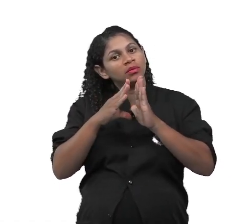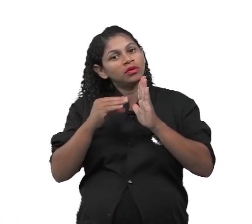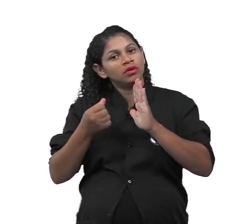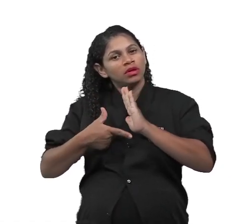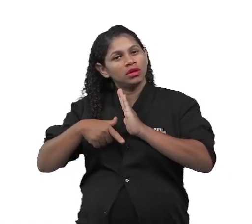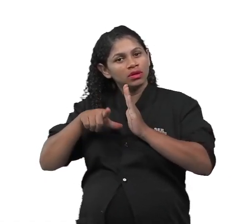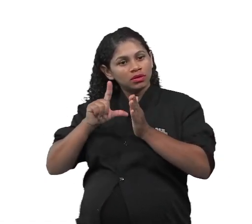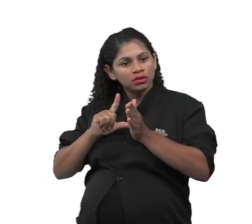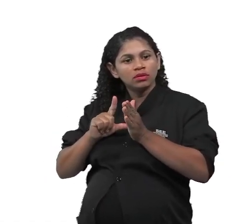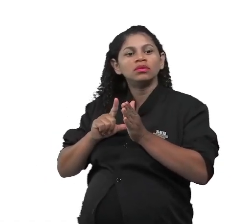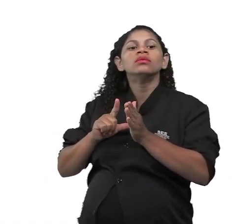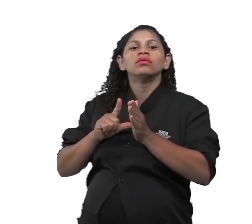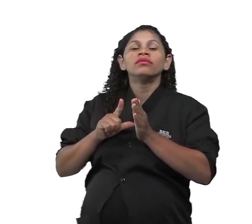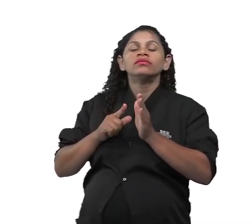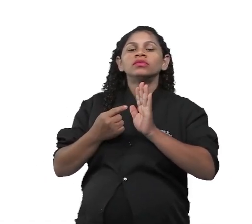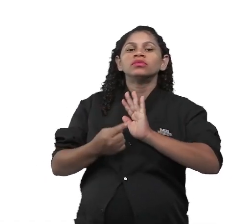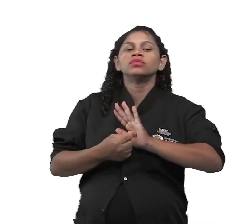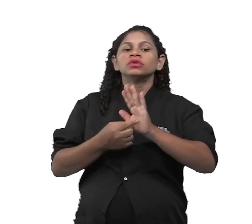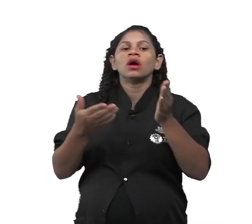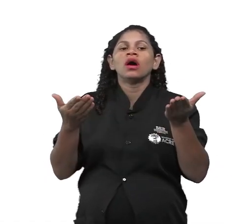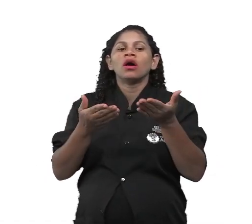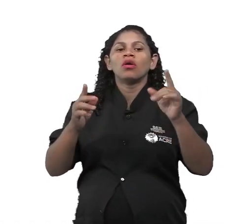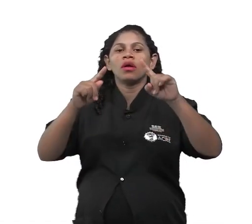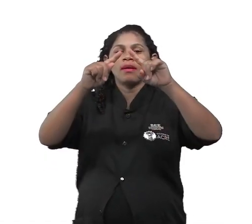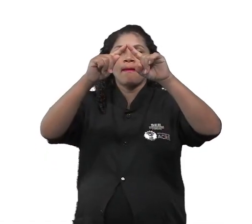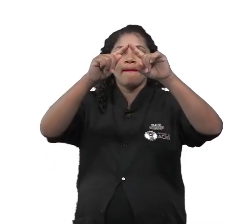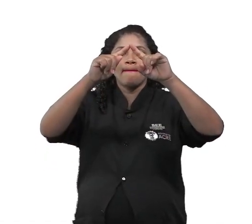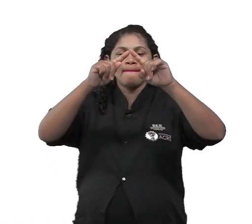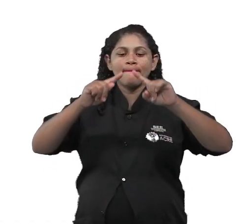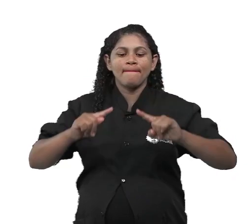pirâmide, um tetraedro. A ideia é a seguinte,